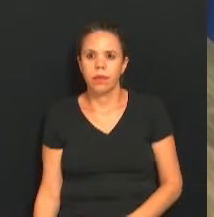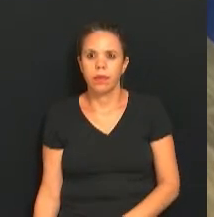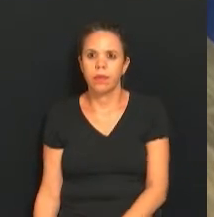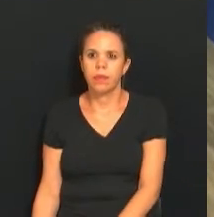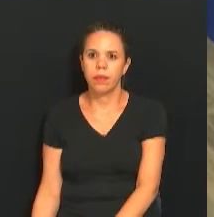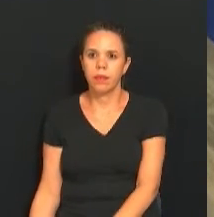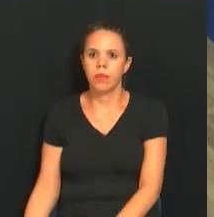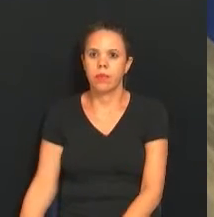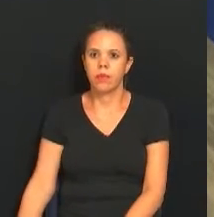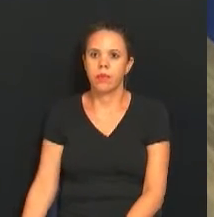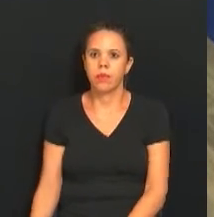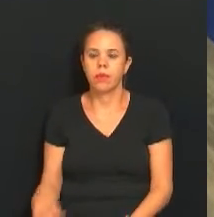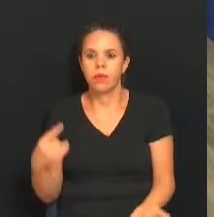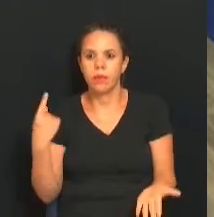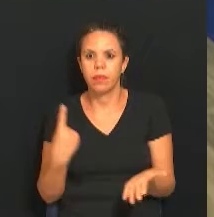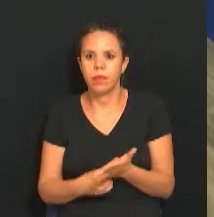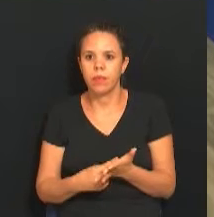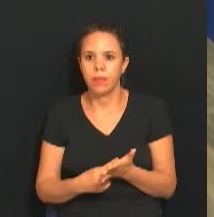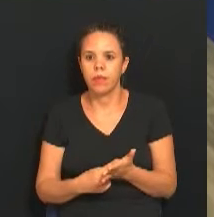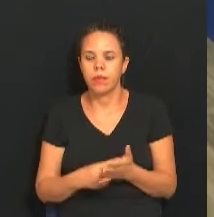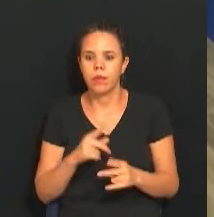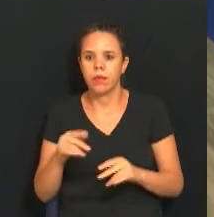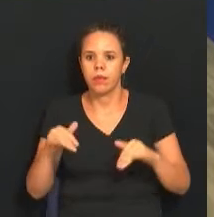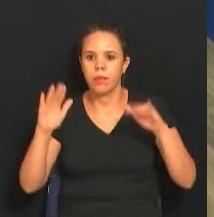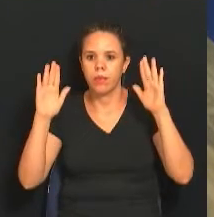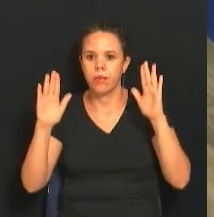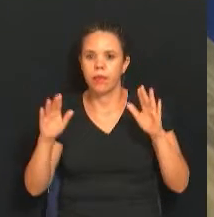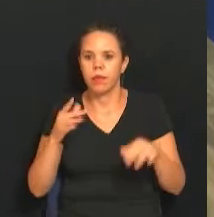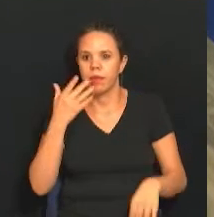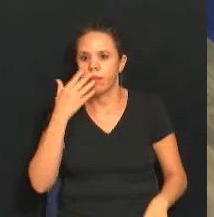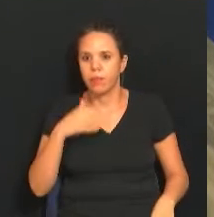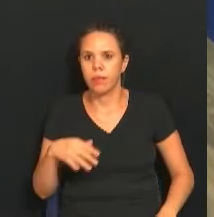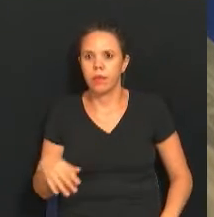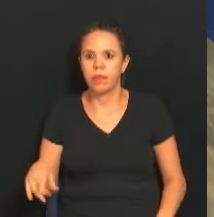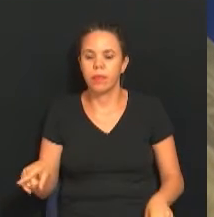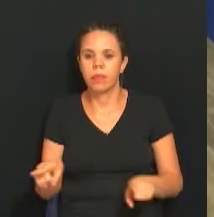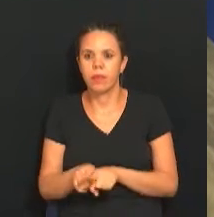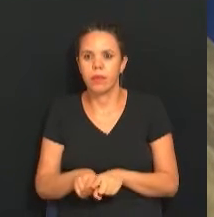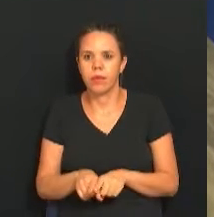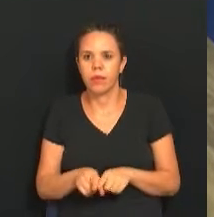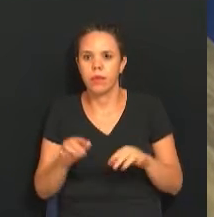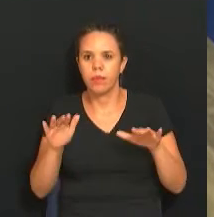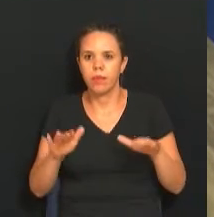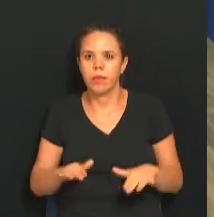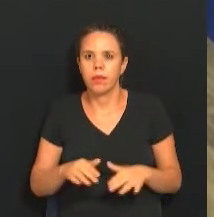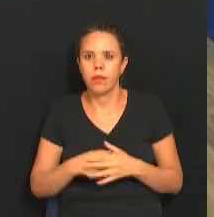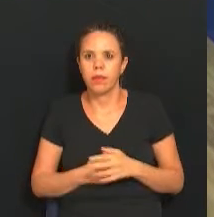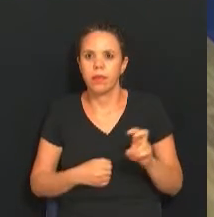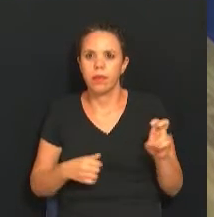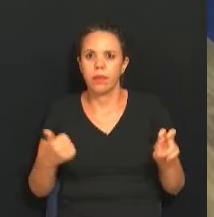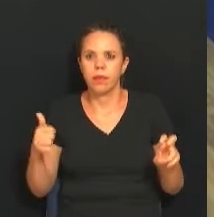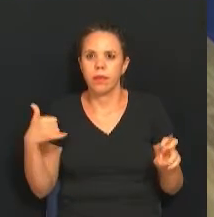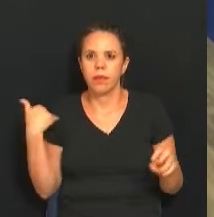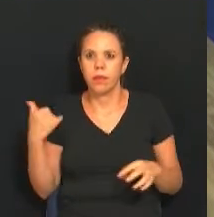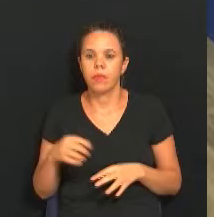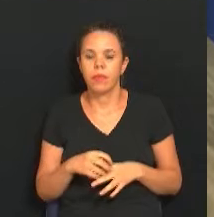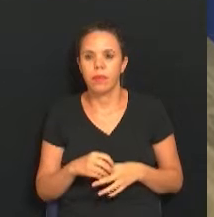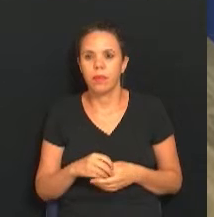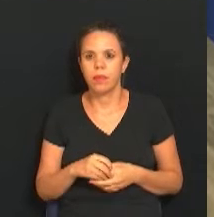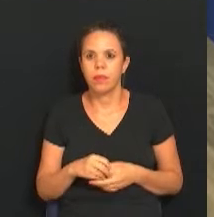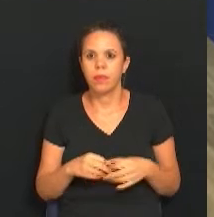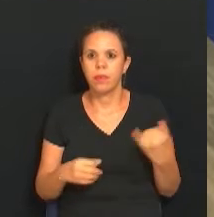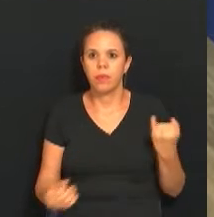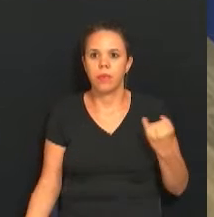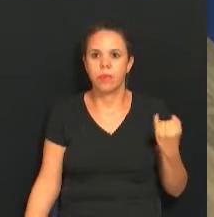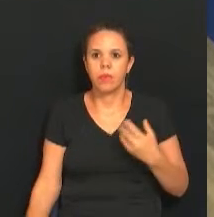nesse site é possível agendar para você adulto mamãe papai vovó assim e que os pequenos também de 5 a 11 anos então lembrando a importância